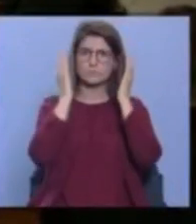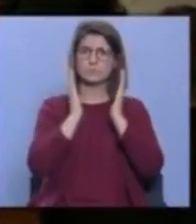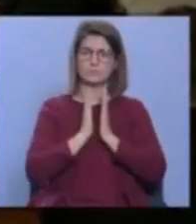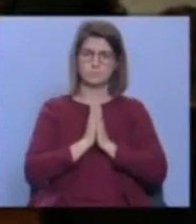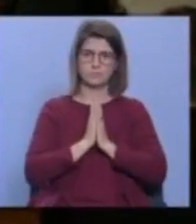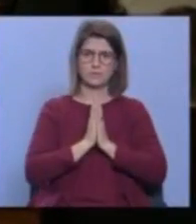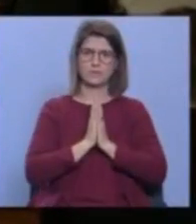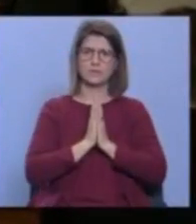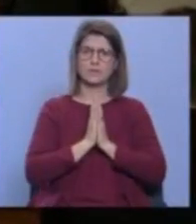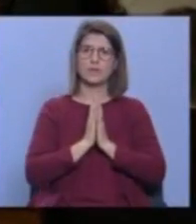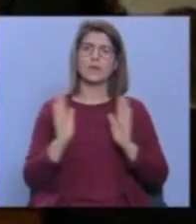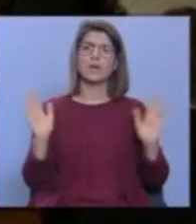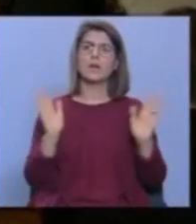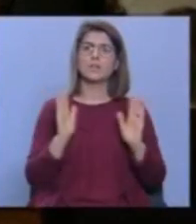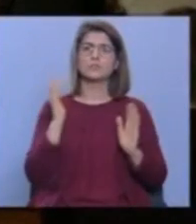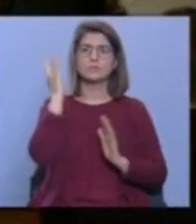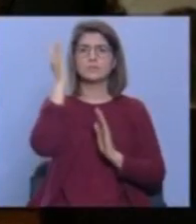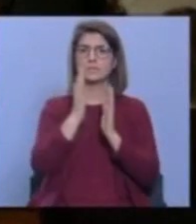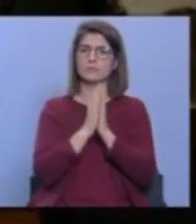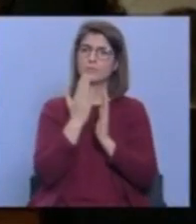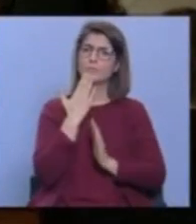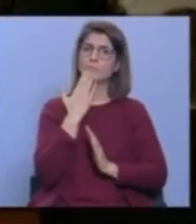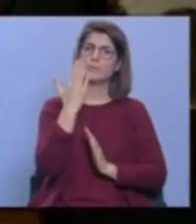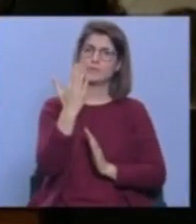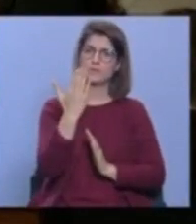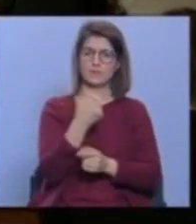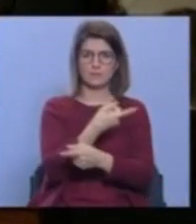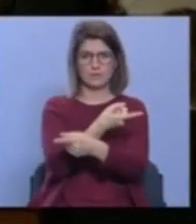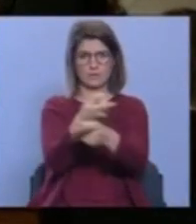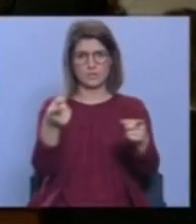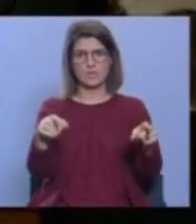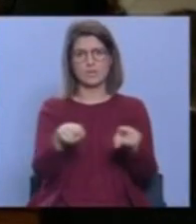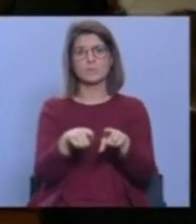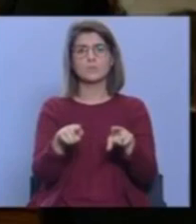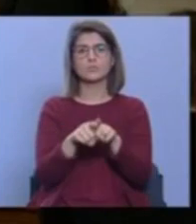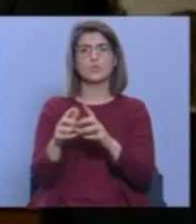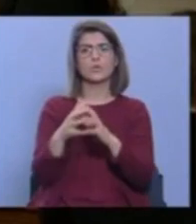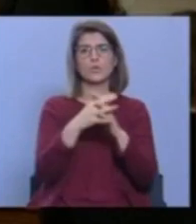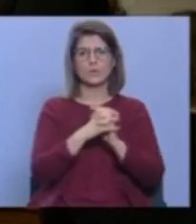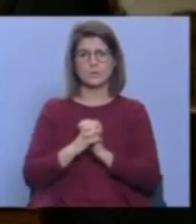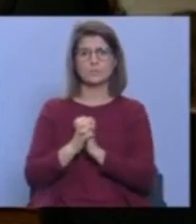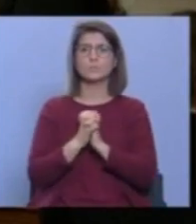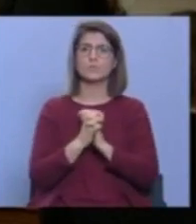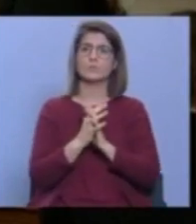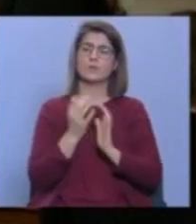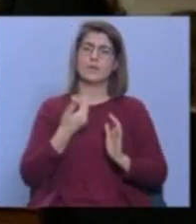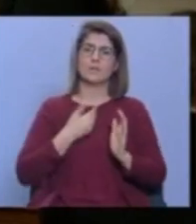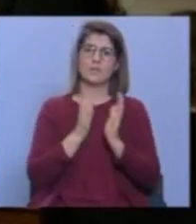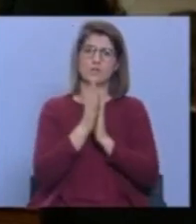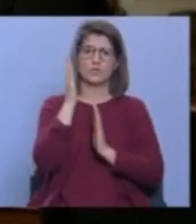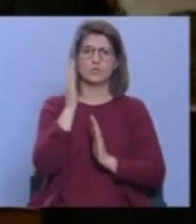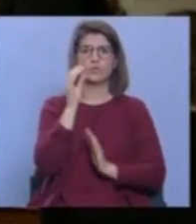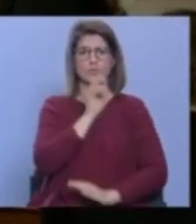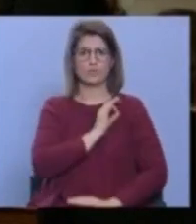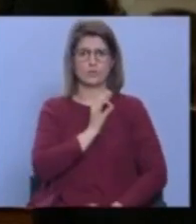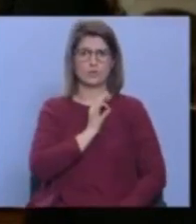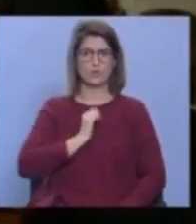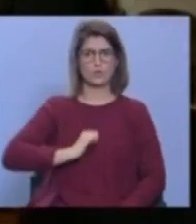Virgem Maria, aos anjos e santos e a vós, irmãos, que rogueis por mim e a Deus Nosso